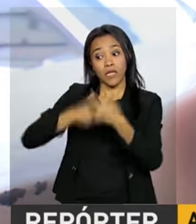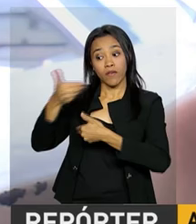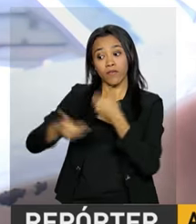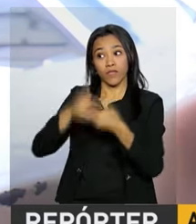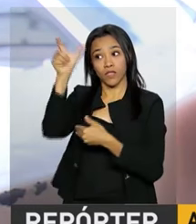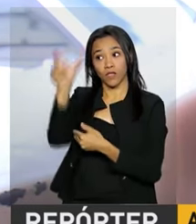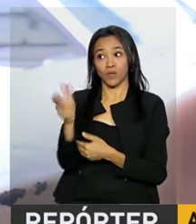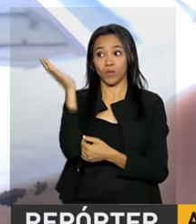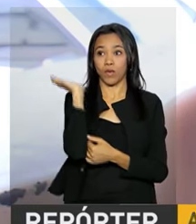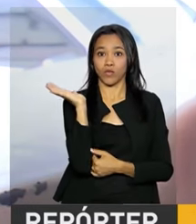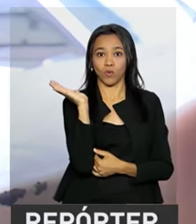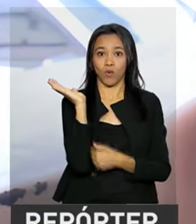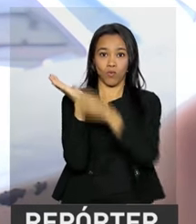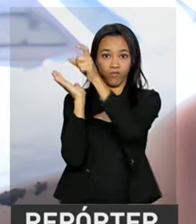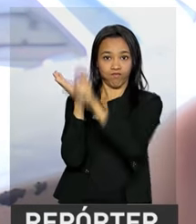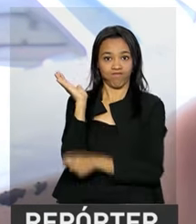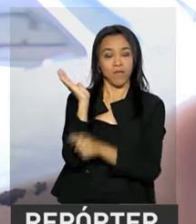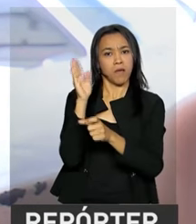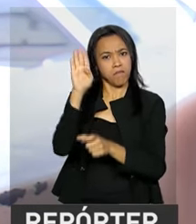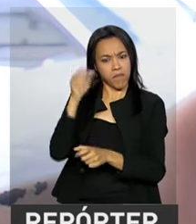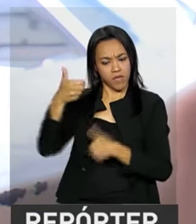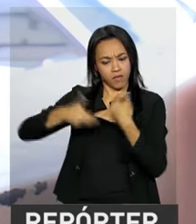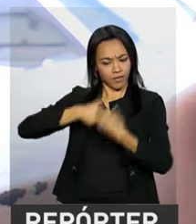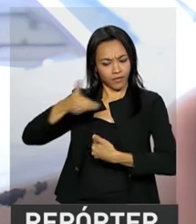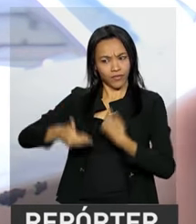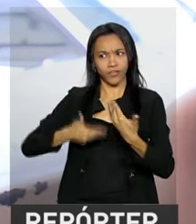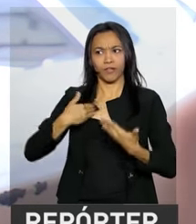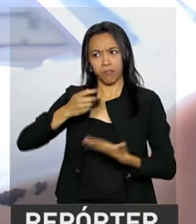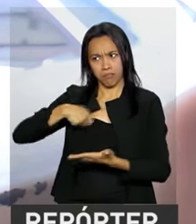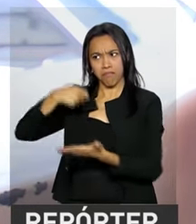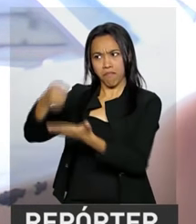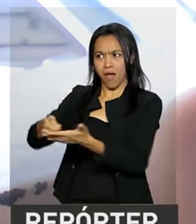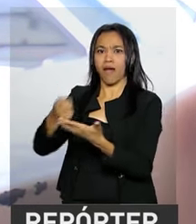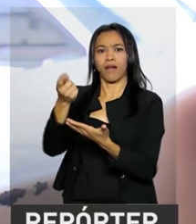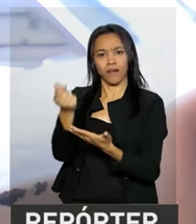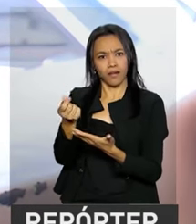as pessoas, quando elas sabem que são bem atendidas, pagam o